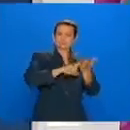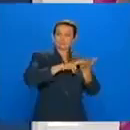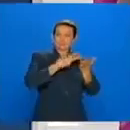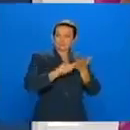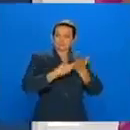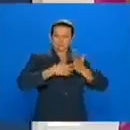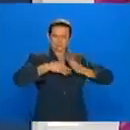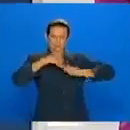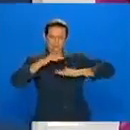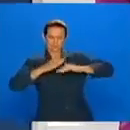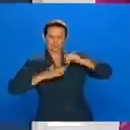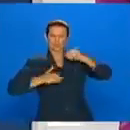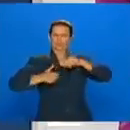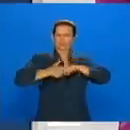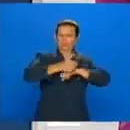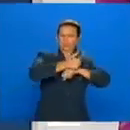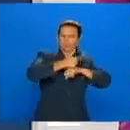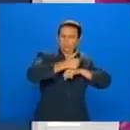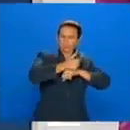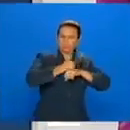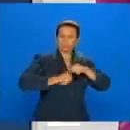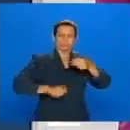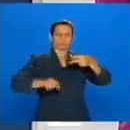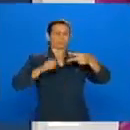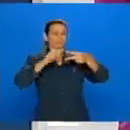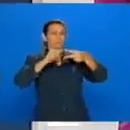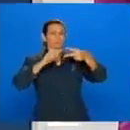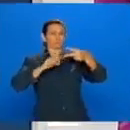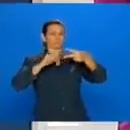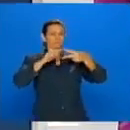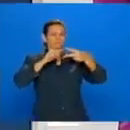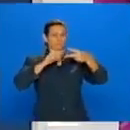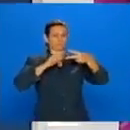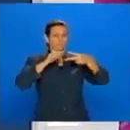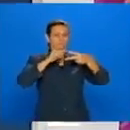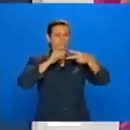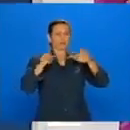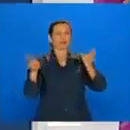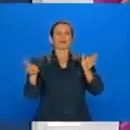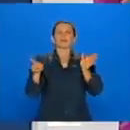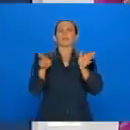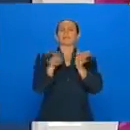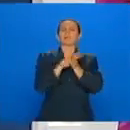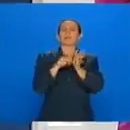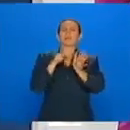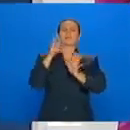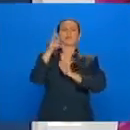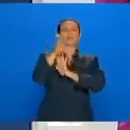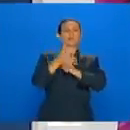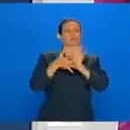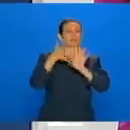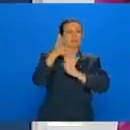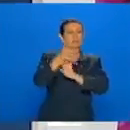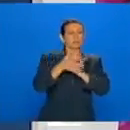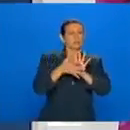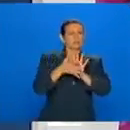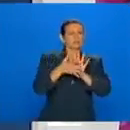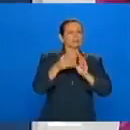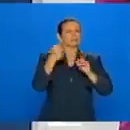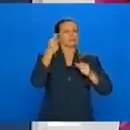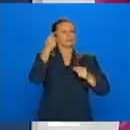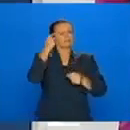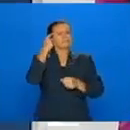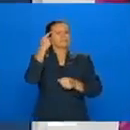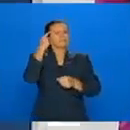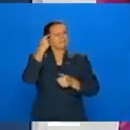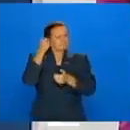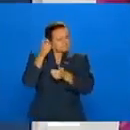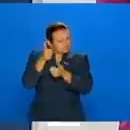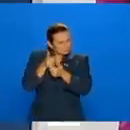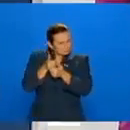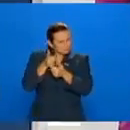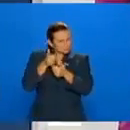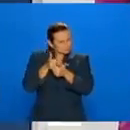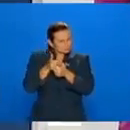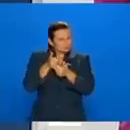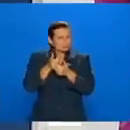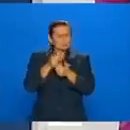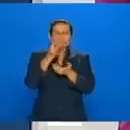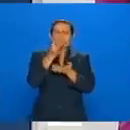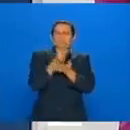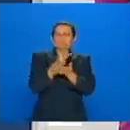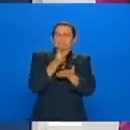ainda 2 grandes características da língua de sinais, que precisam ser refletidas e pensadas por este